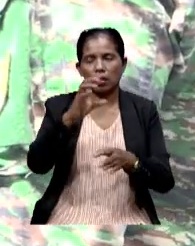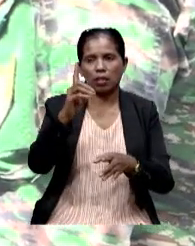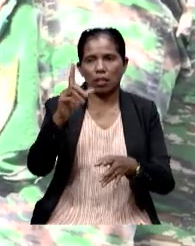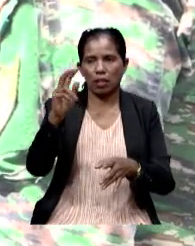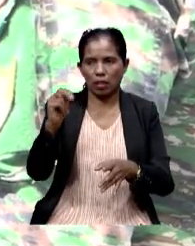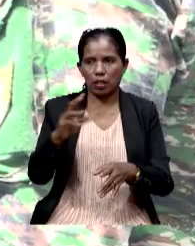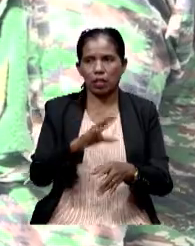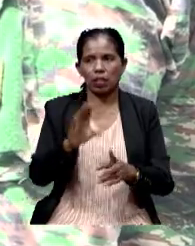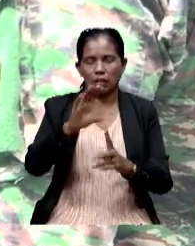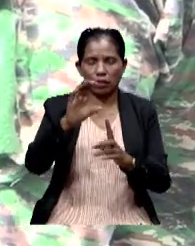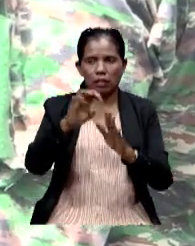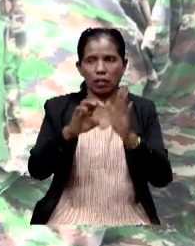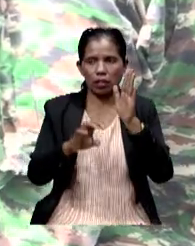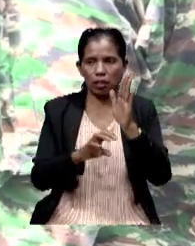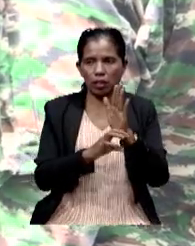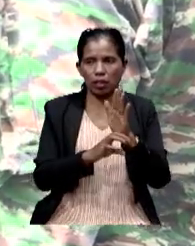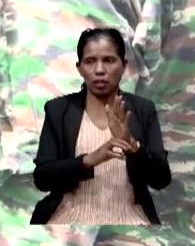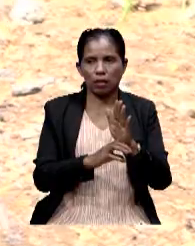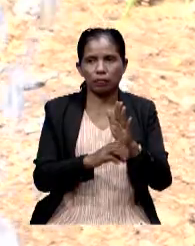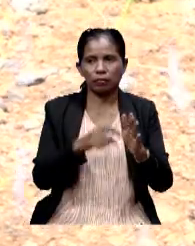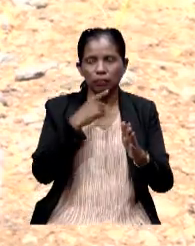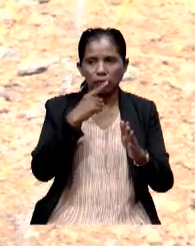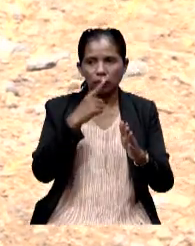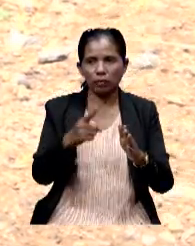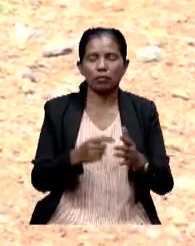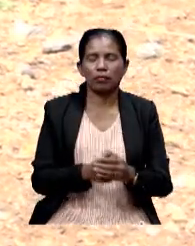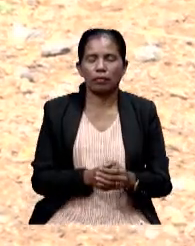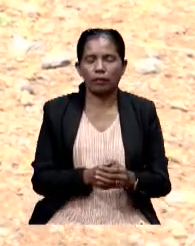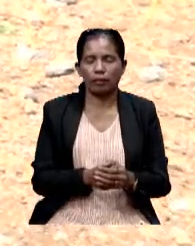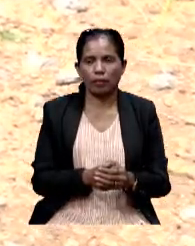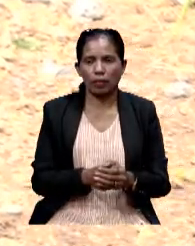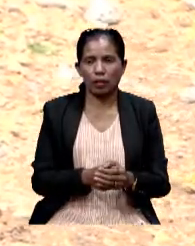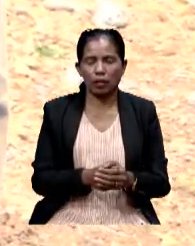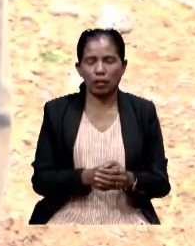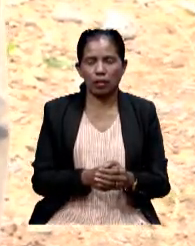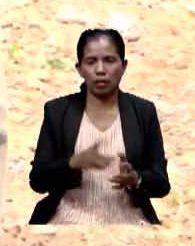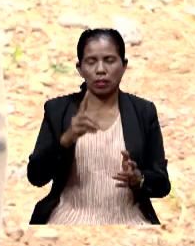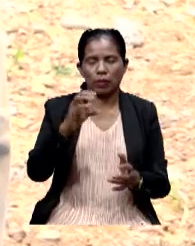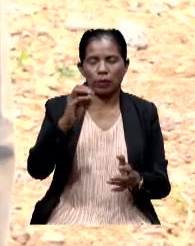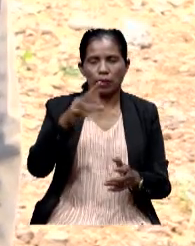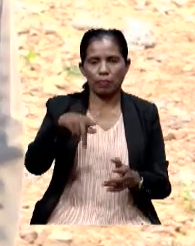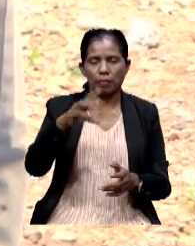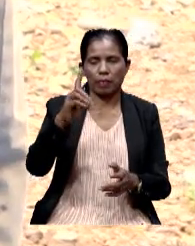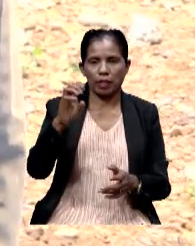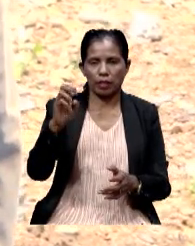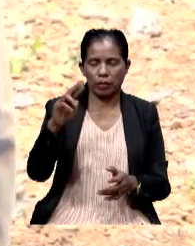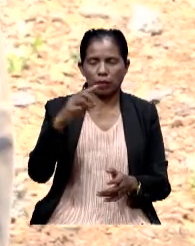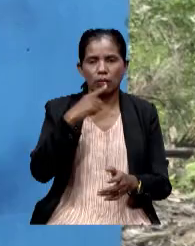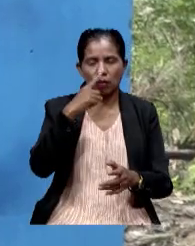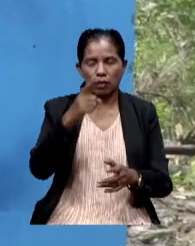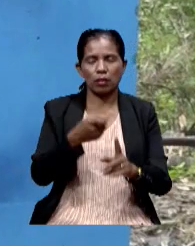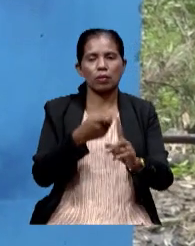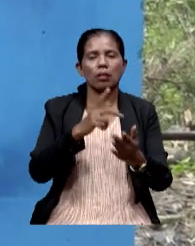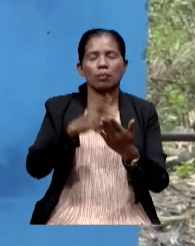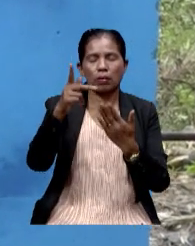de Estado-Maior Força Armada FFDTL, Comodoro Donaciano Gomes Pedro Clamarfuik explica, liu hosi